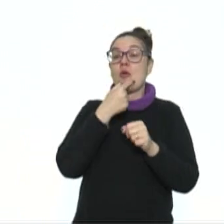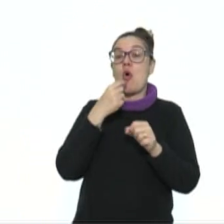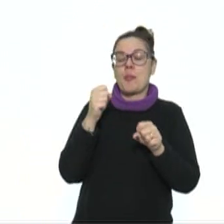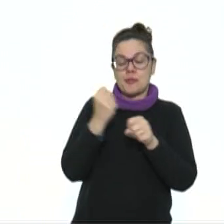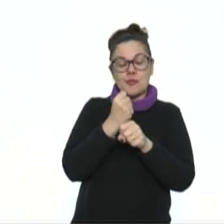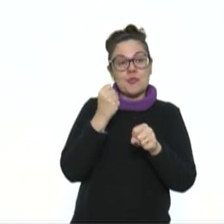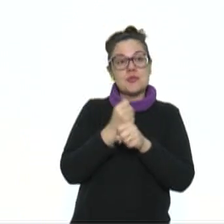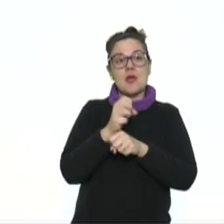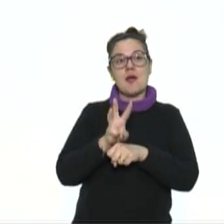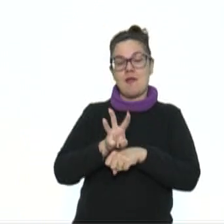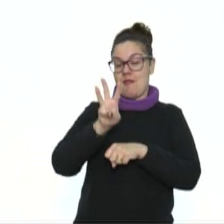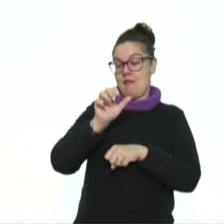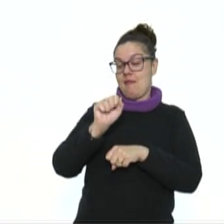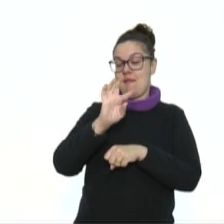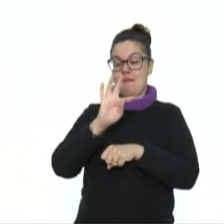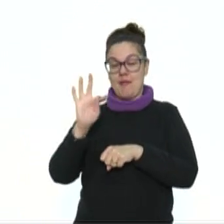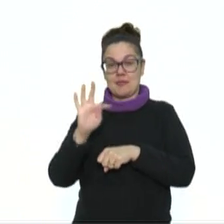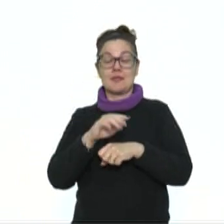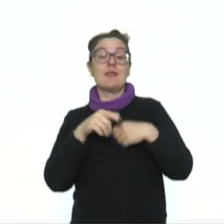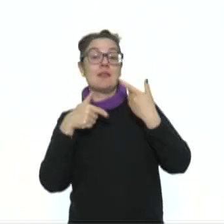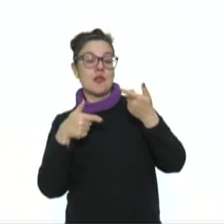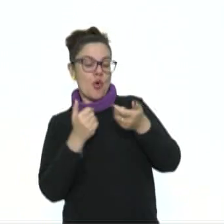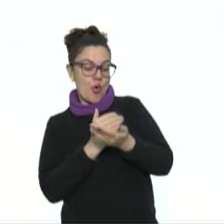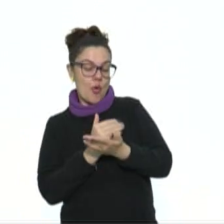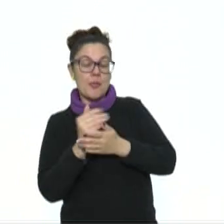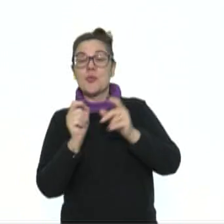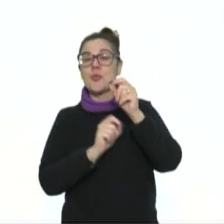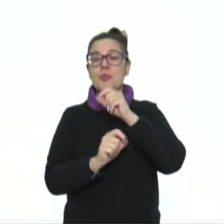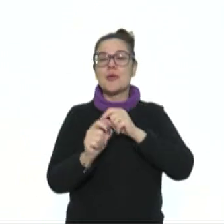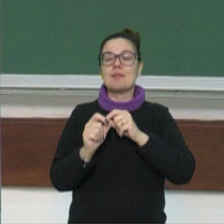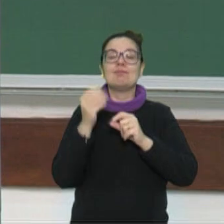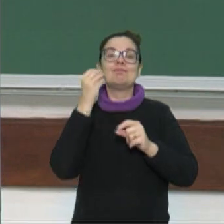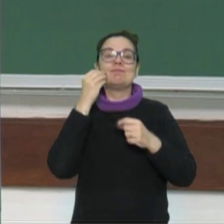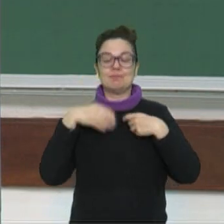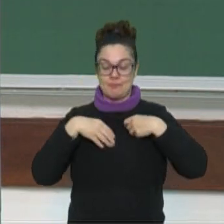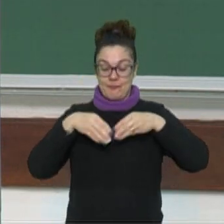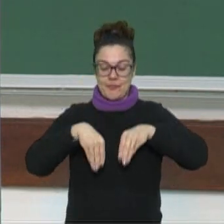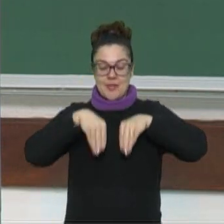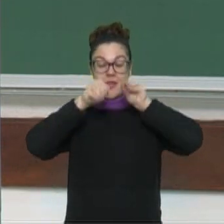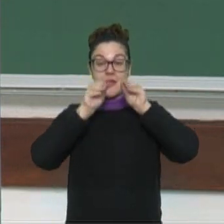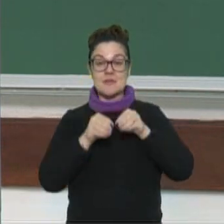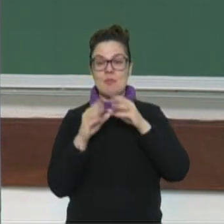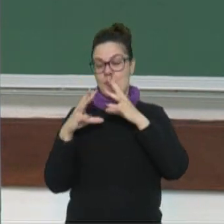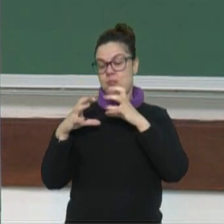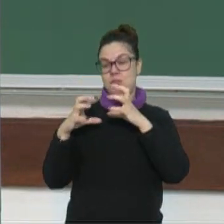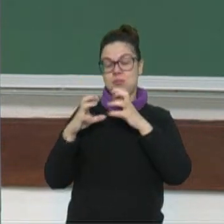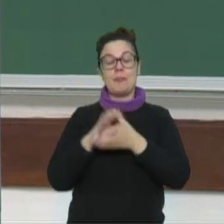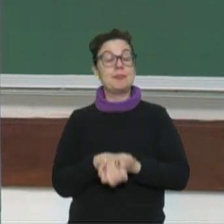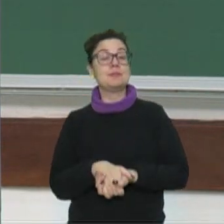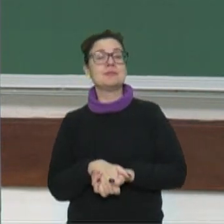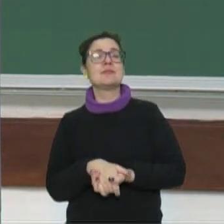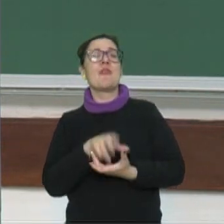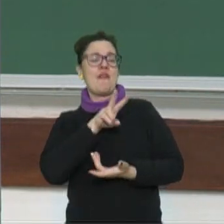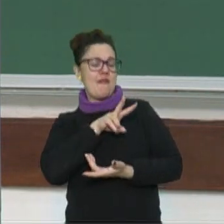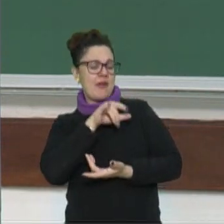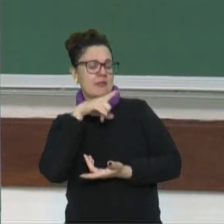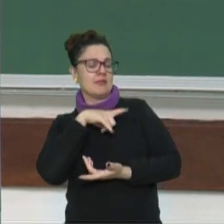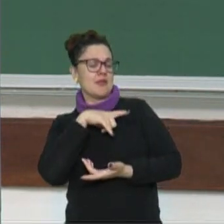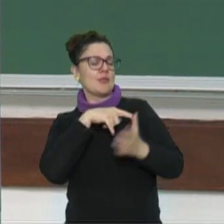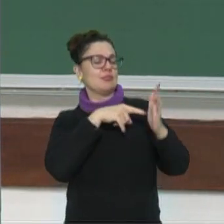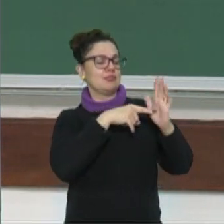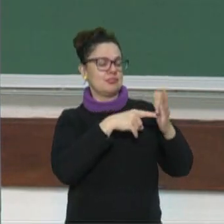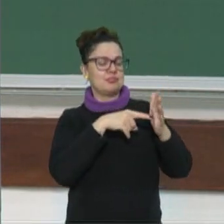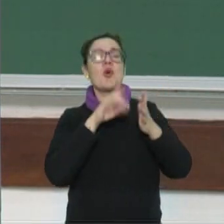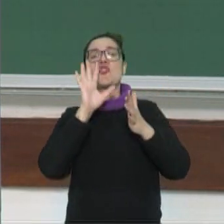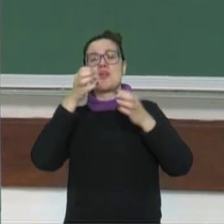o processo de revolução, ele vai ser iniciado justamente na busca de fazer tecidos de algodão. Então você vai ter uma série de máquinas que eu já